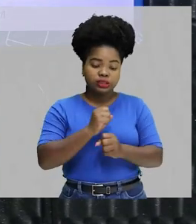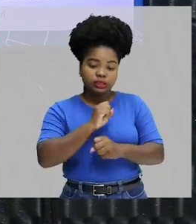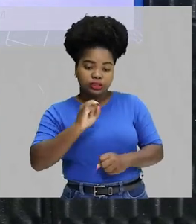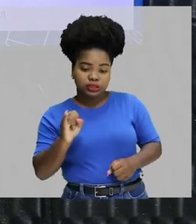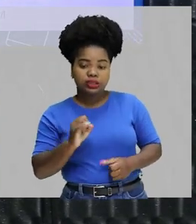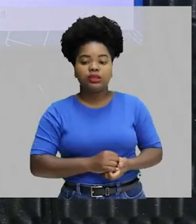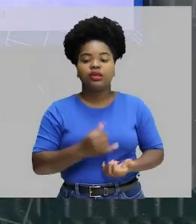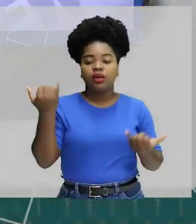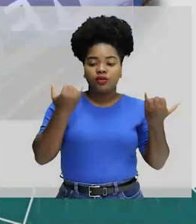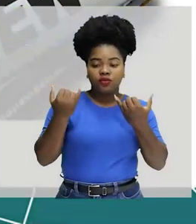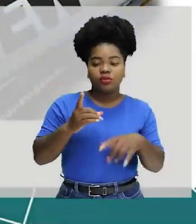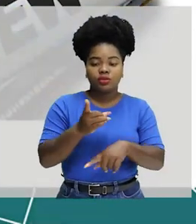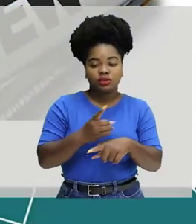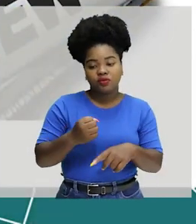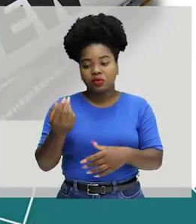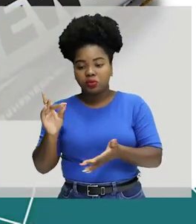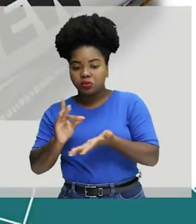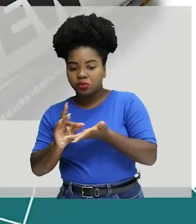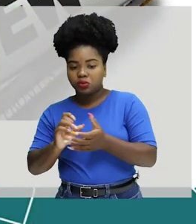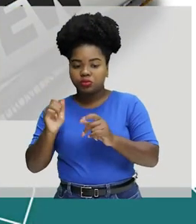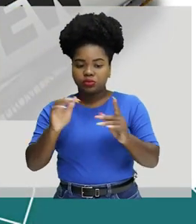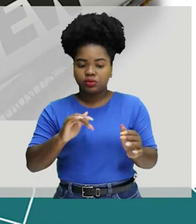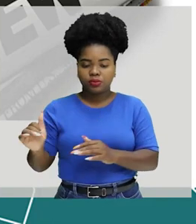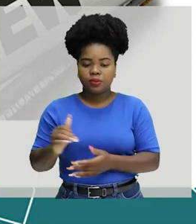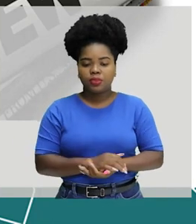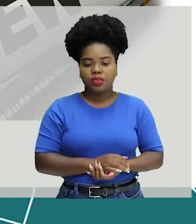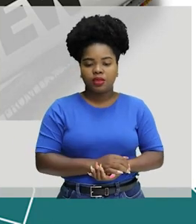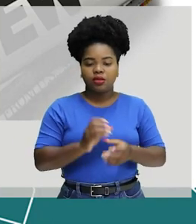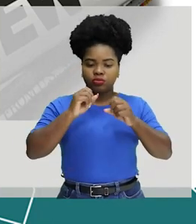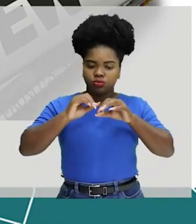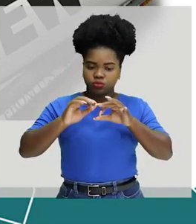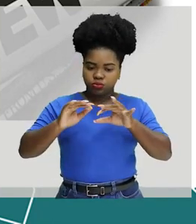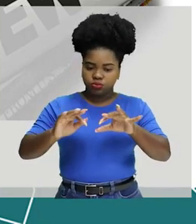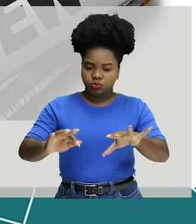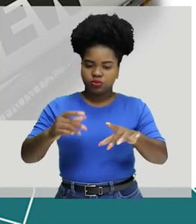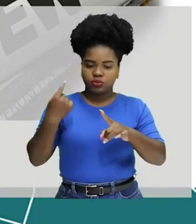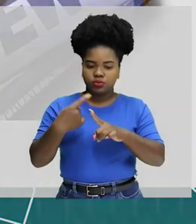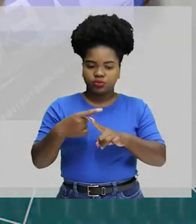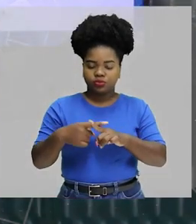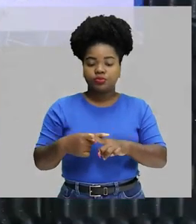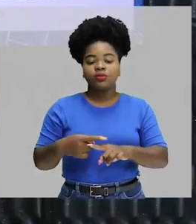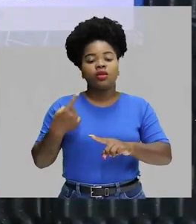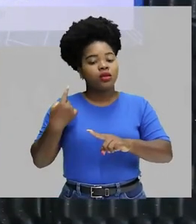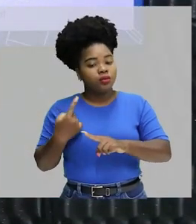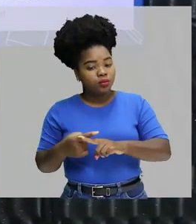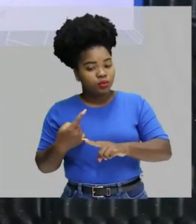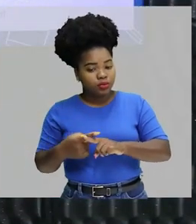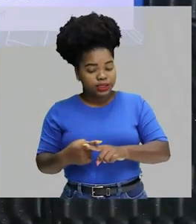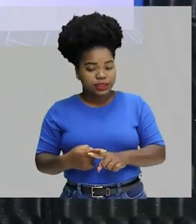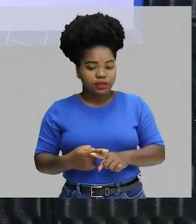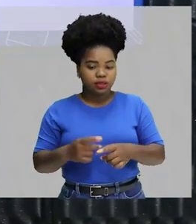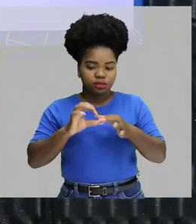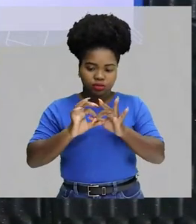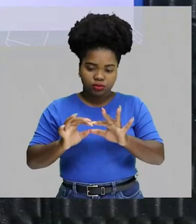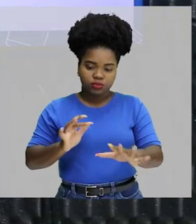certo eh eles vão tomando proporção por porque esses boatos são compartilhados